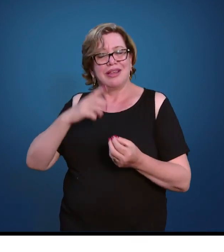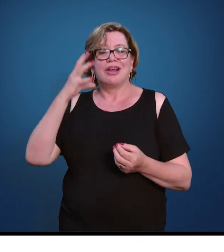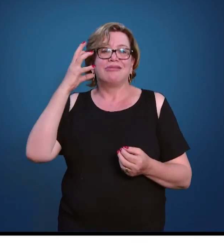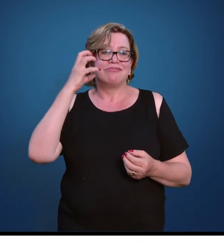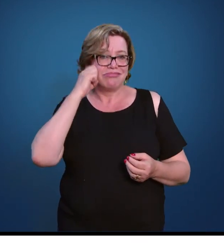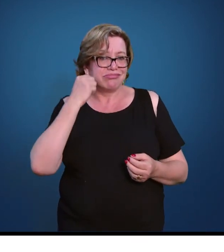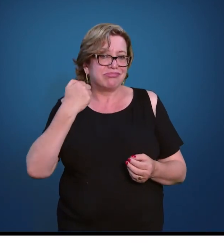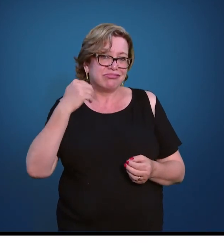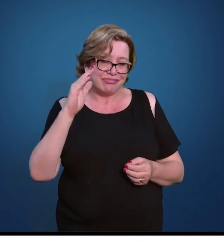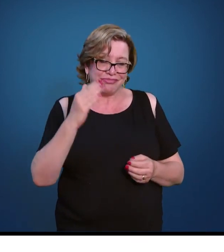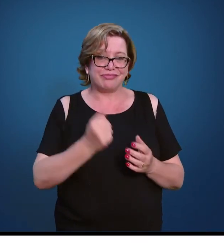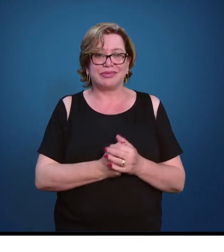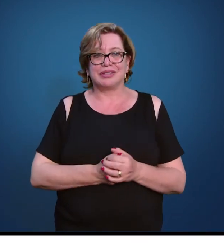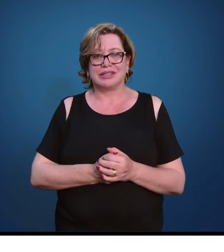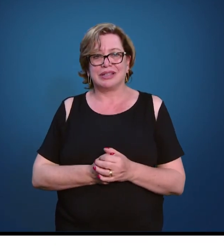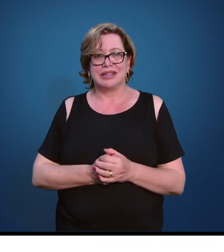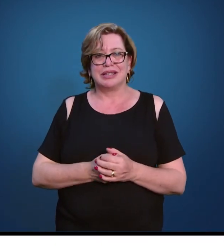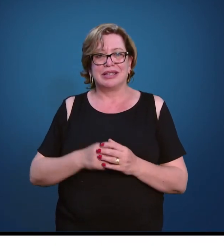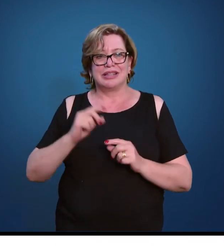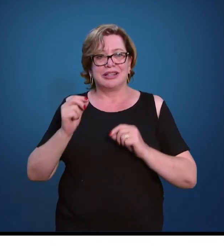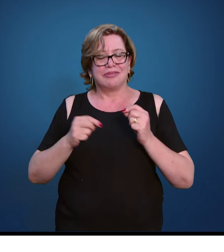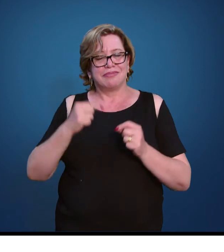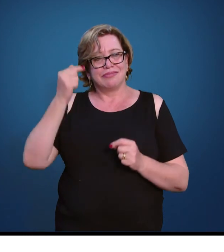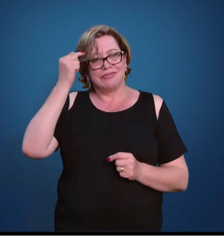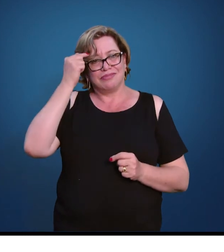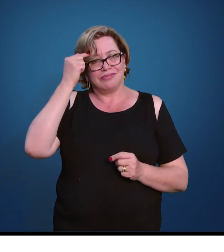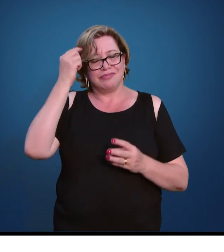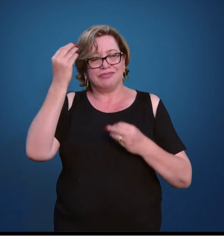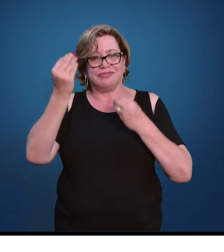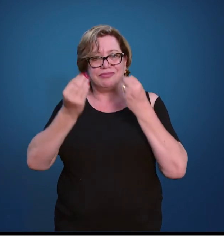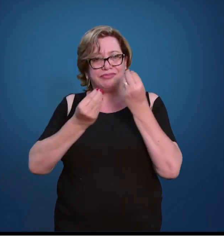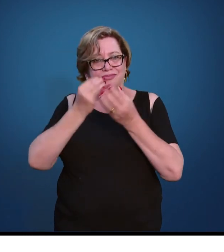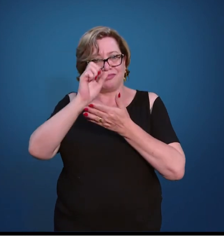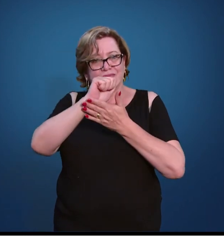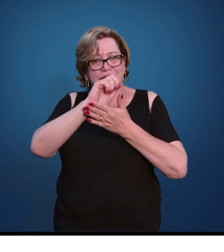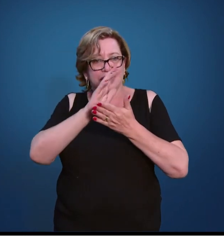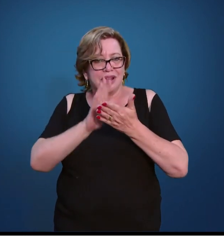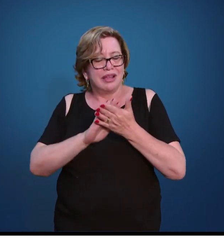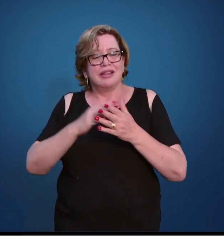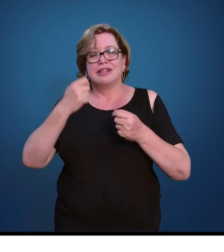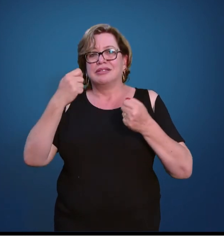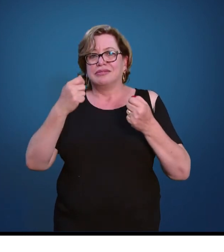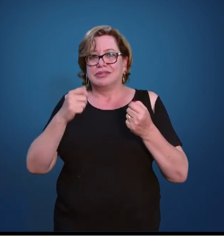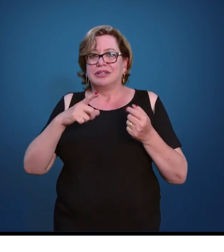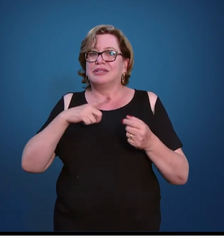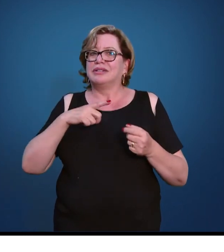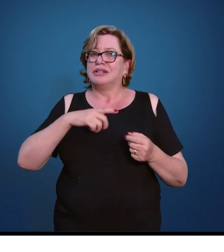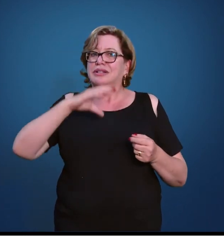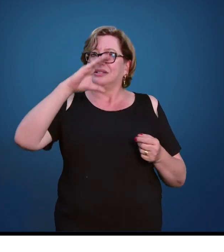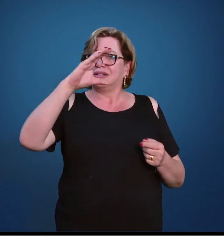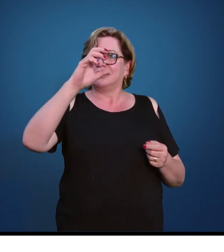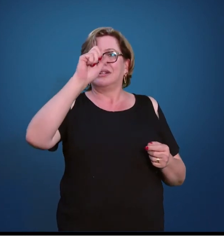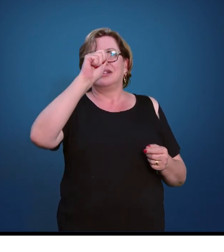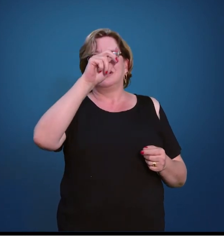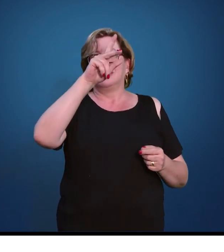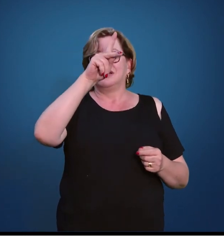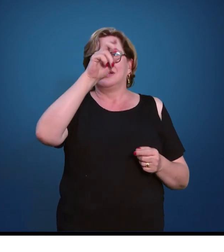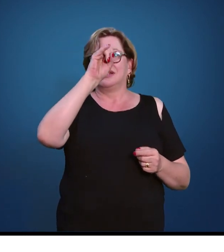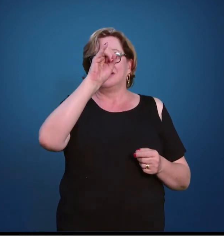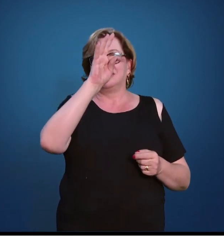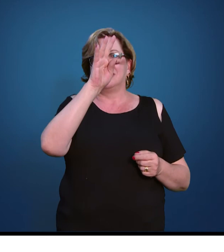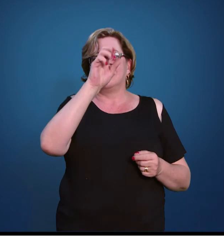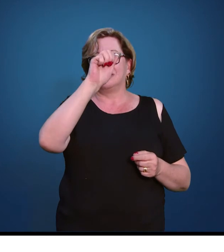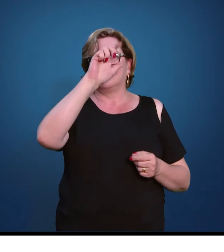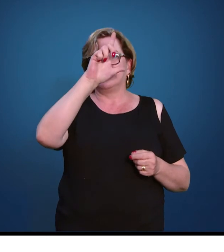lucro maior. Nós estamos falando em tendência porque as atividades necessitam de capital de terceiro. E eu